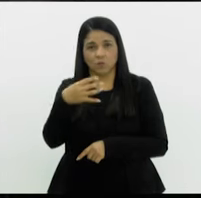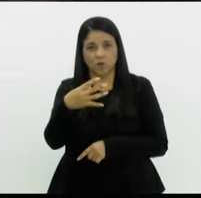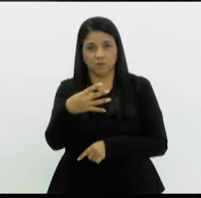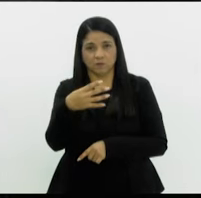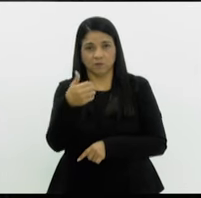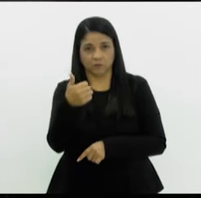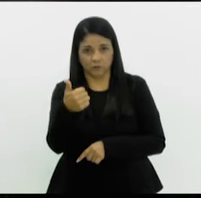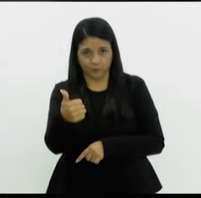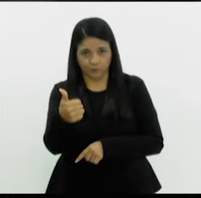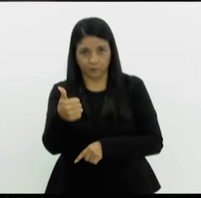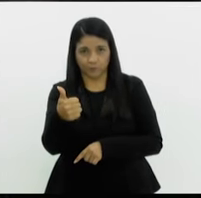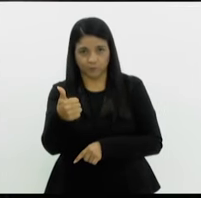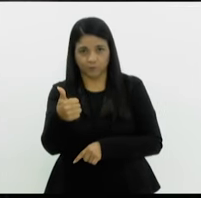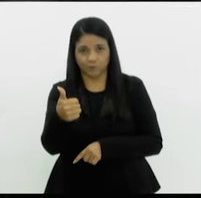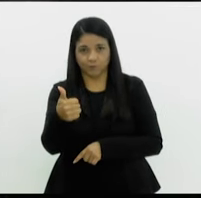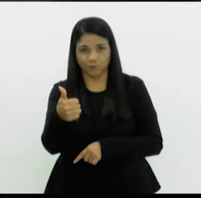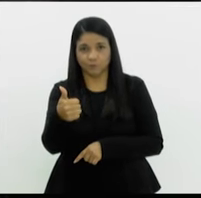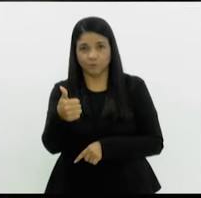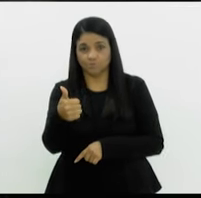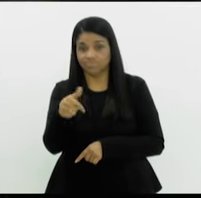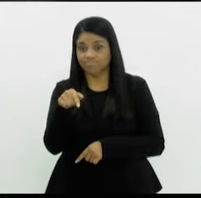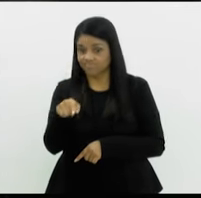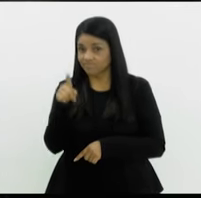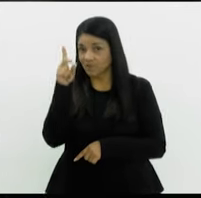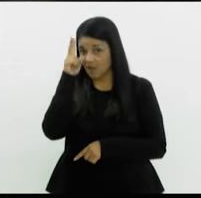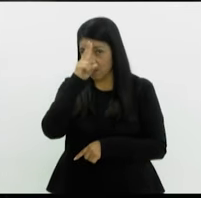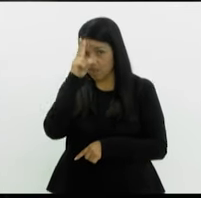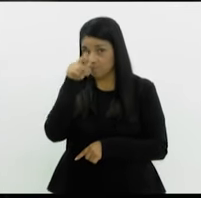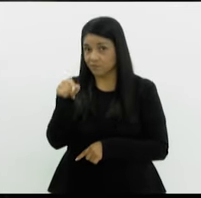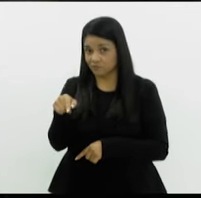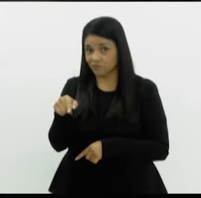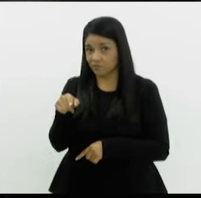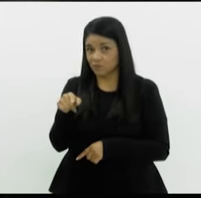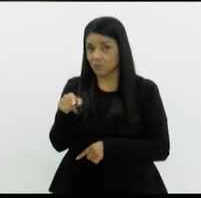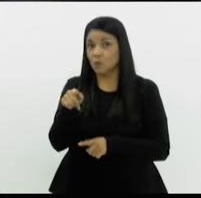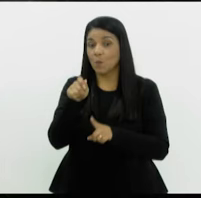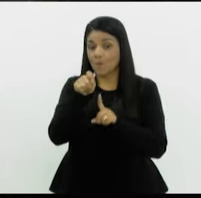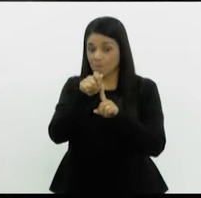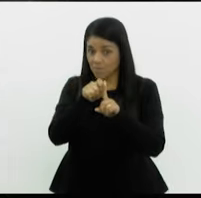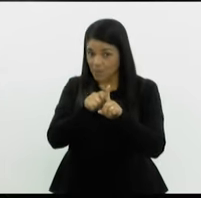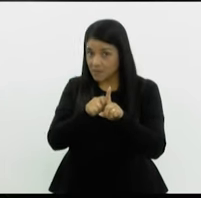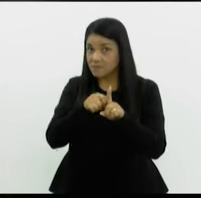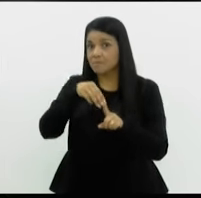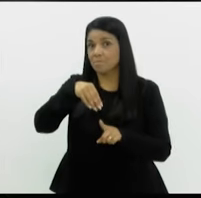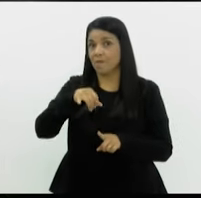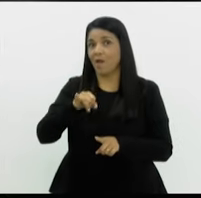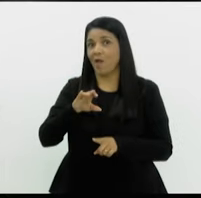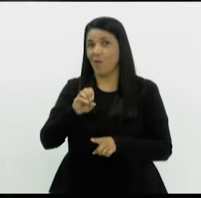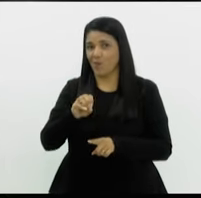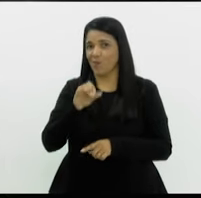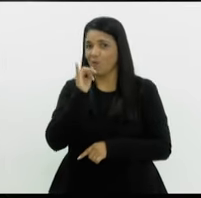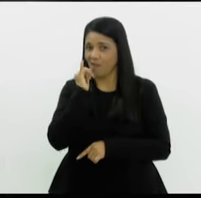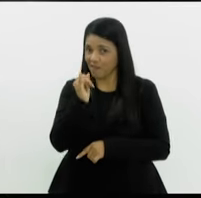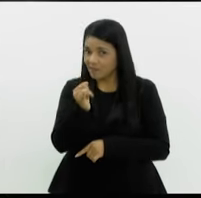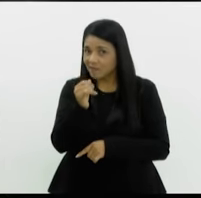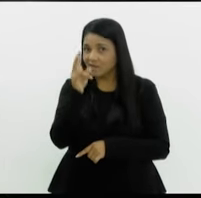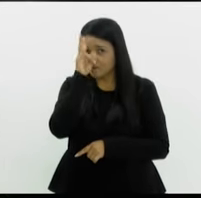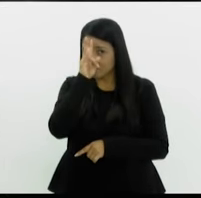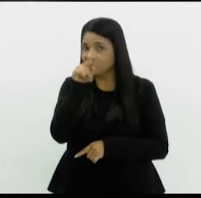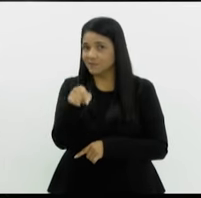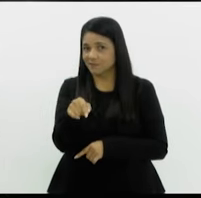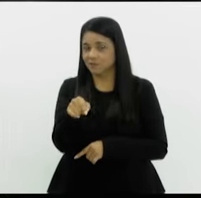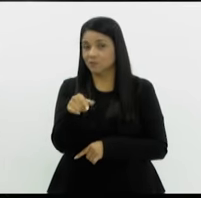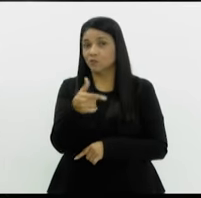1941. Queria lembrar que essa tragédia também foi no mês de maio. Ocorre que foi